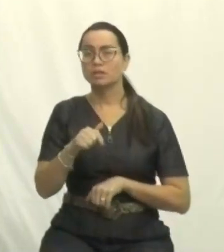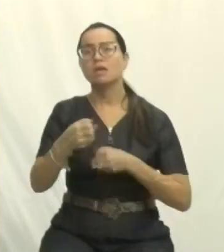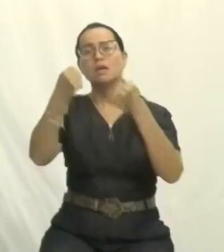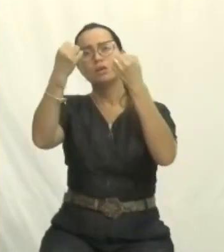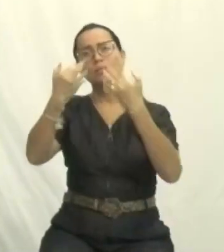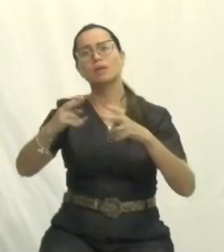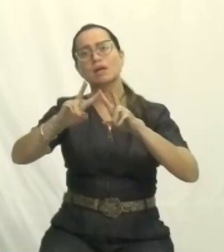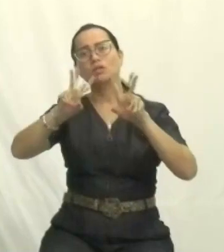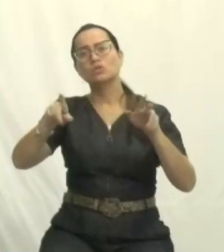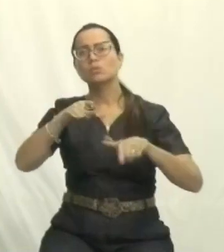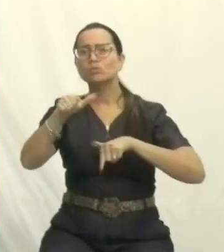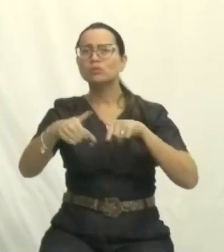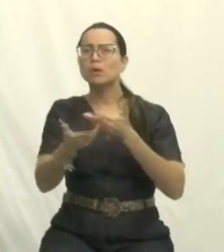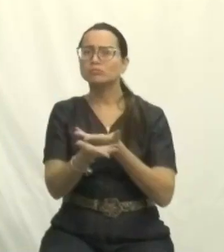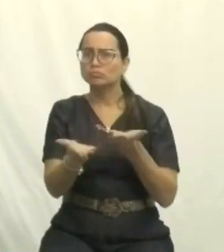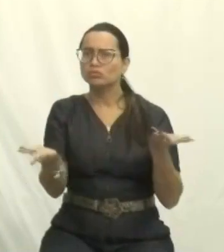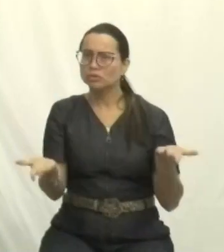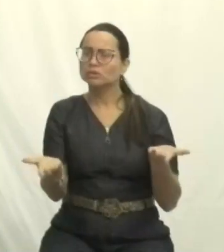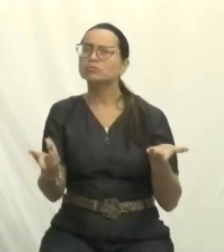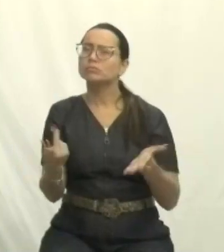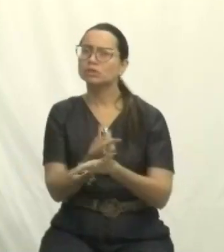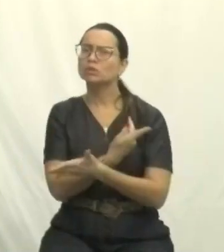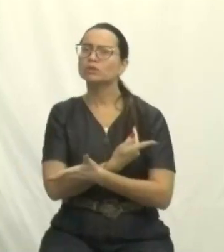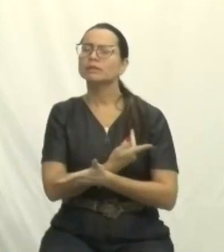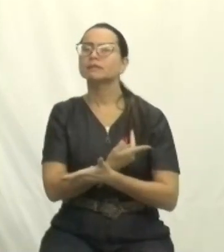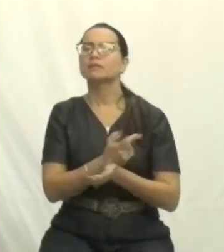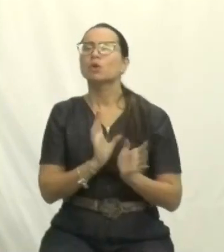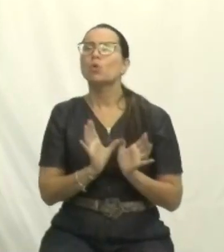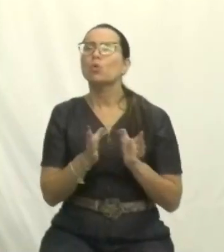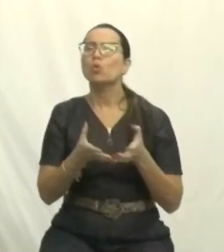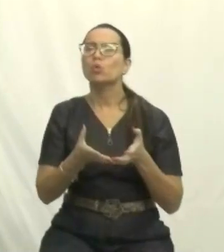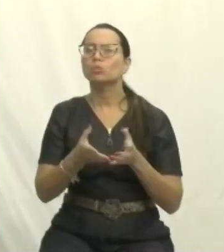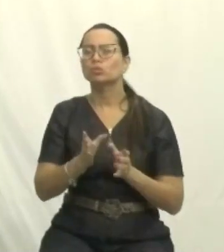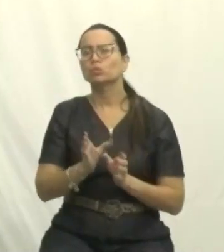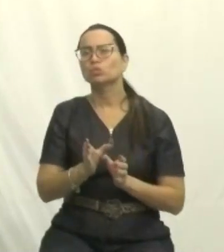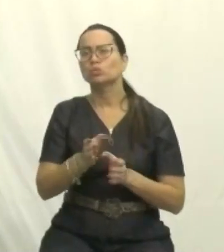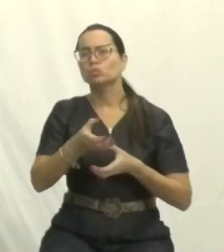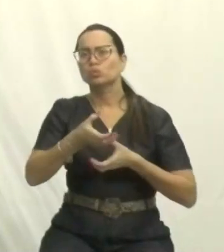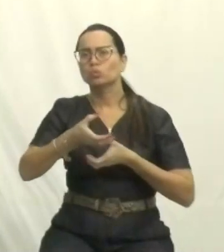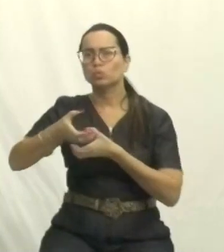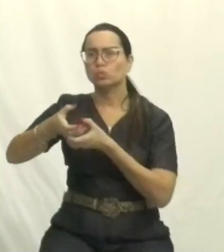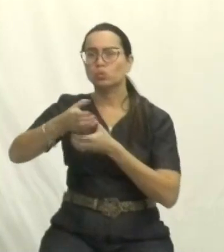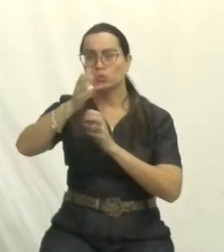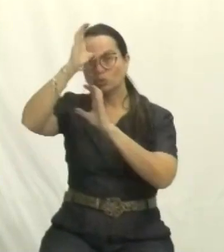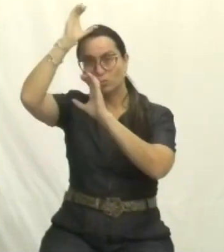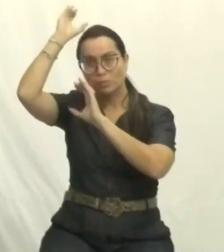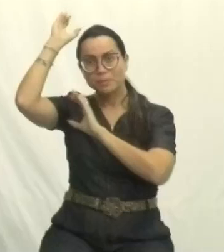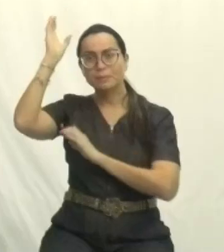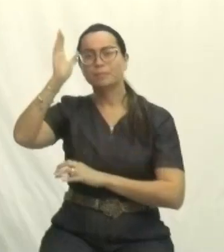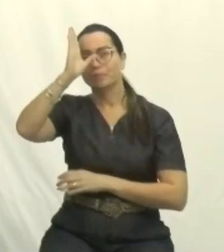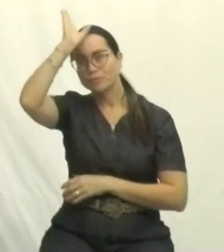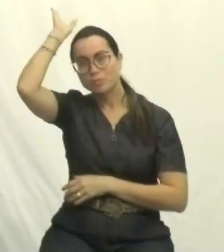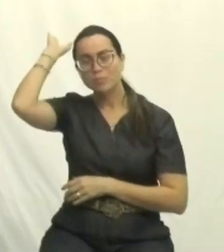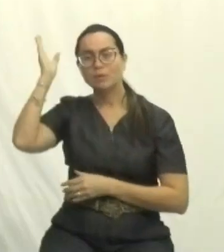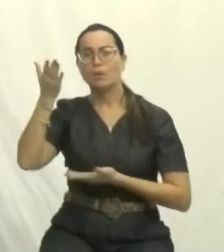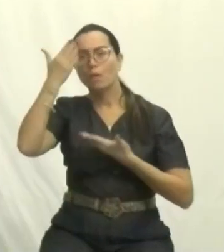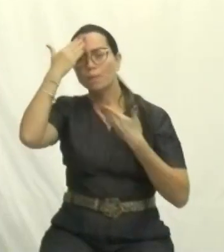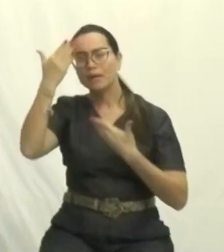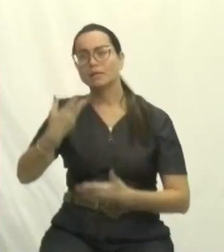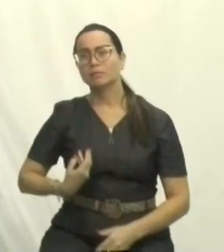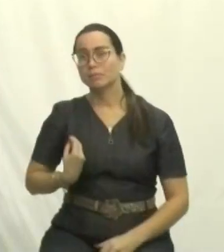trabalhos realizados por todo o Corpo de Bombeiros. Então, nosso muito obrigado pela presença de vocês.